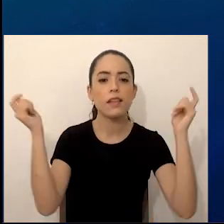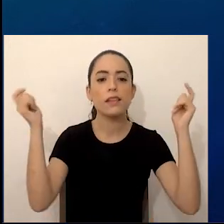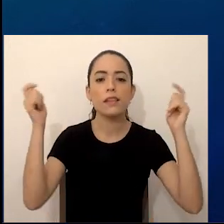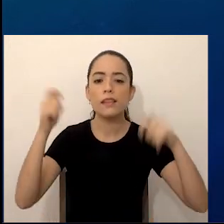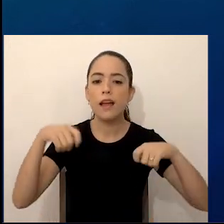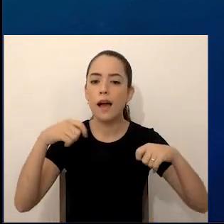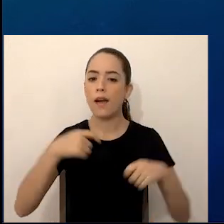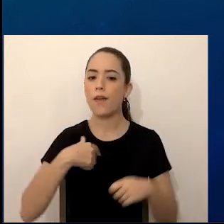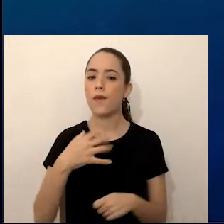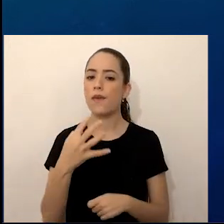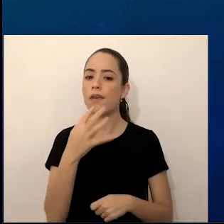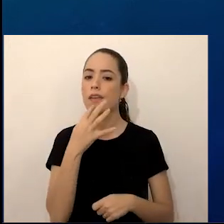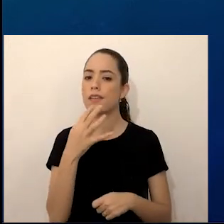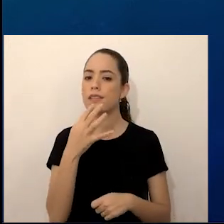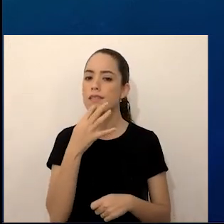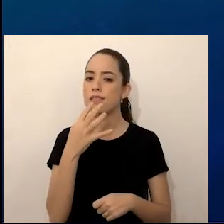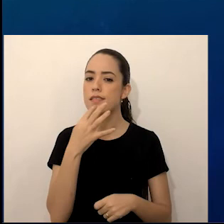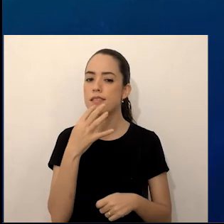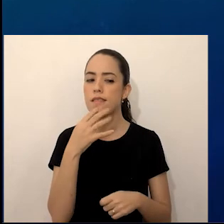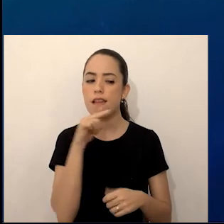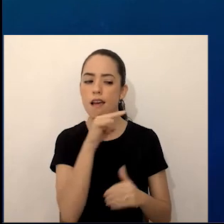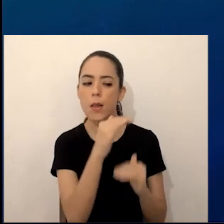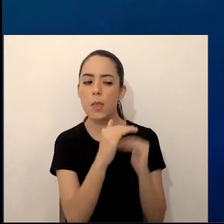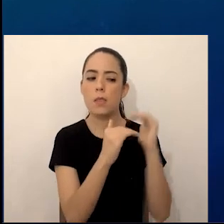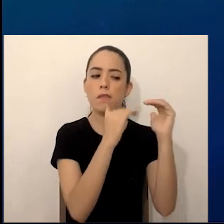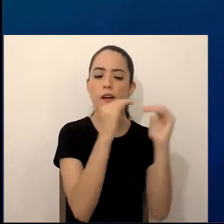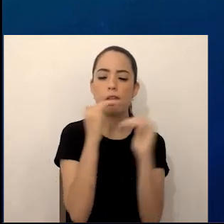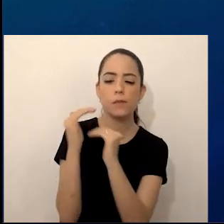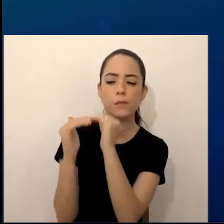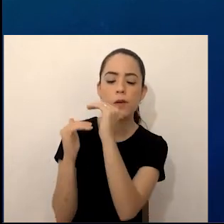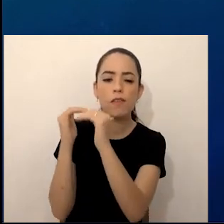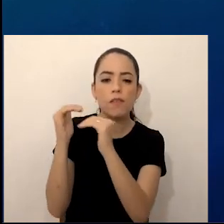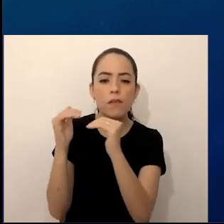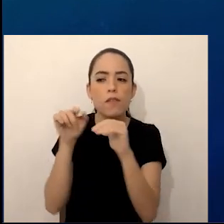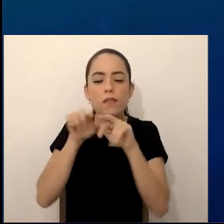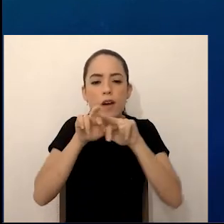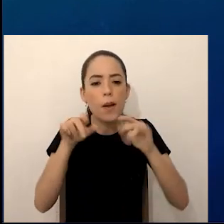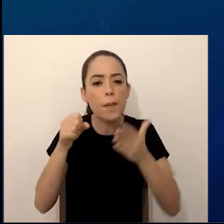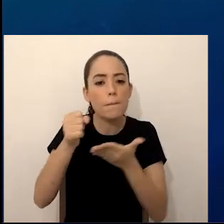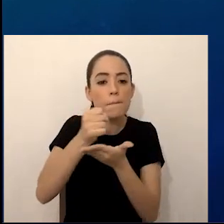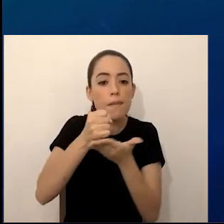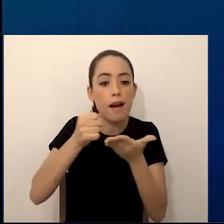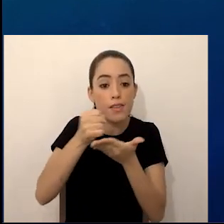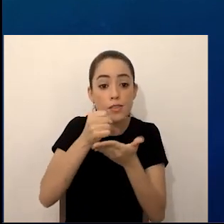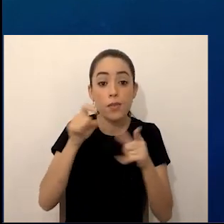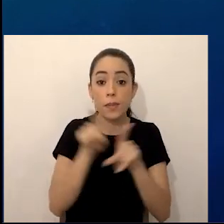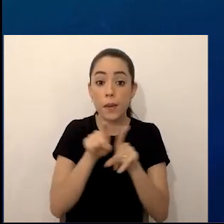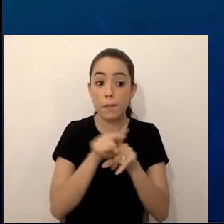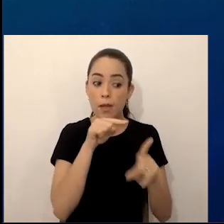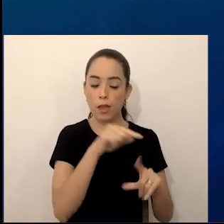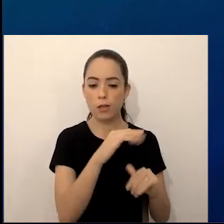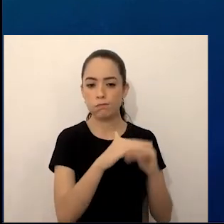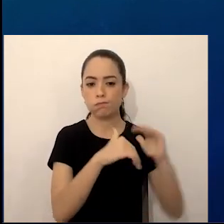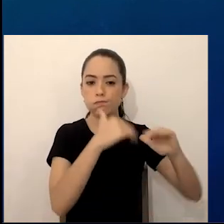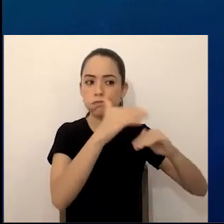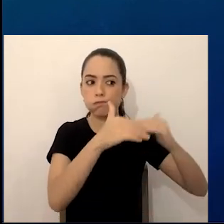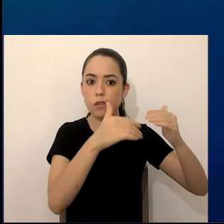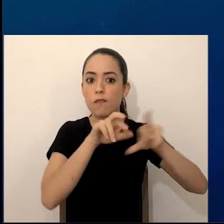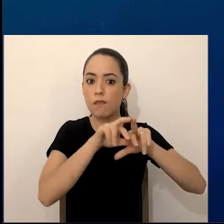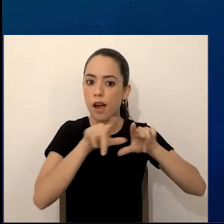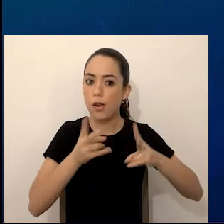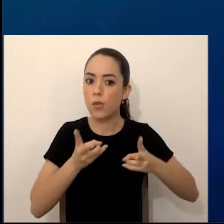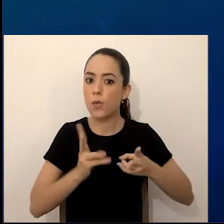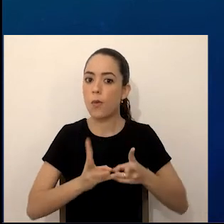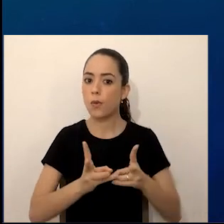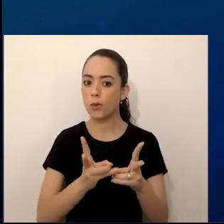os mecanismos básicos do desenvolvimento que são conservados evolutivamente,